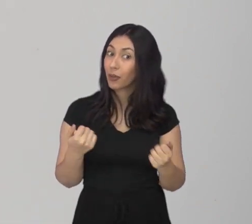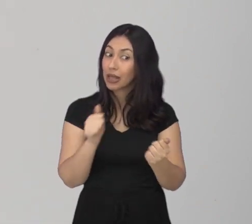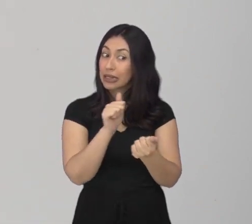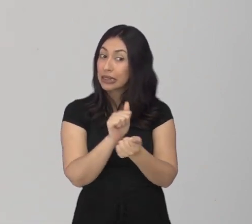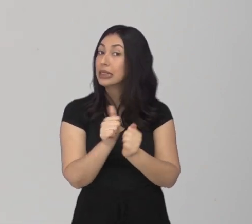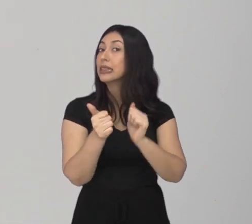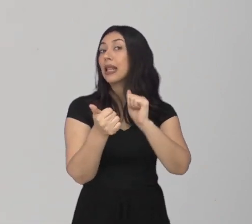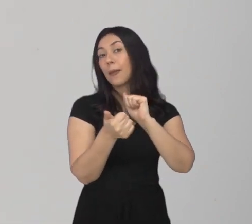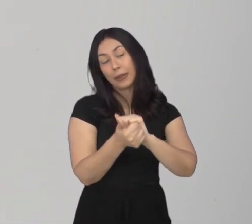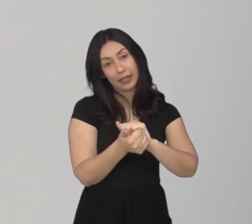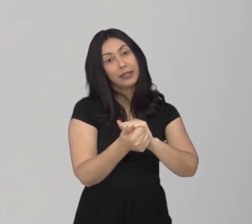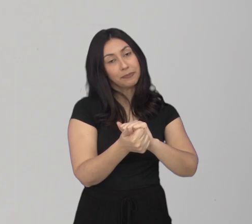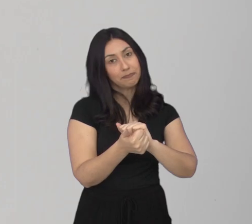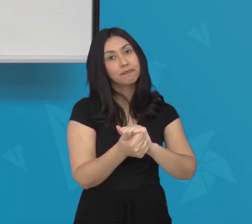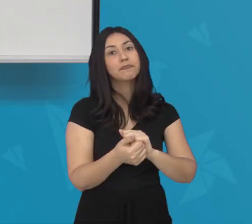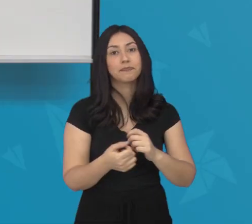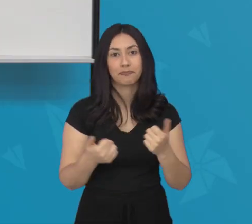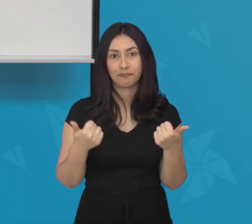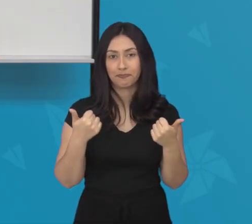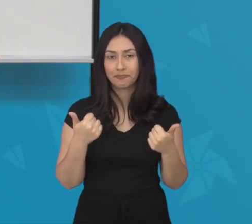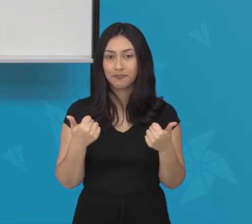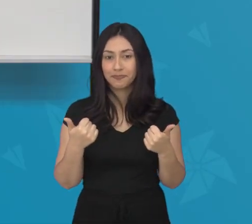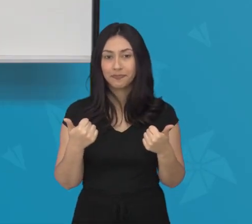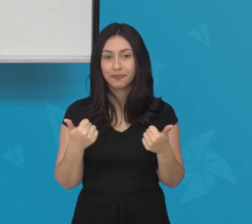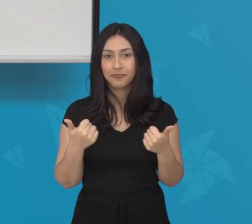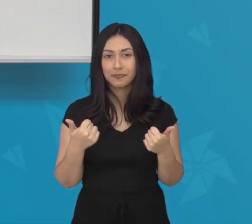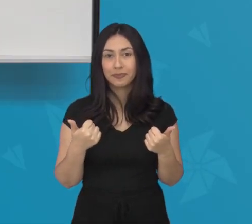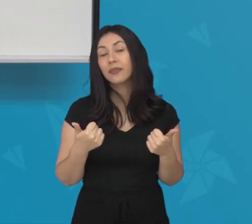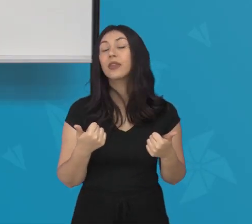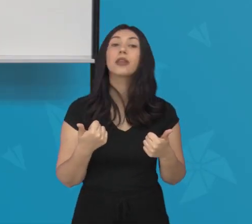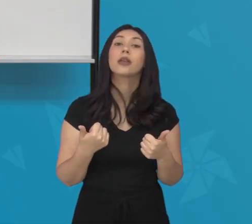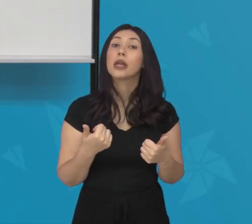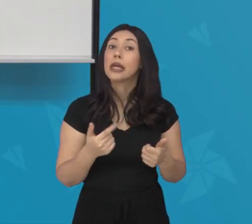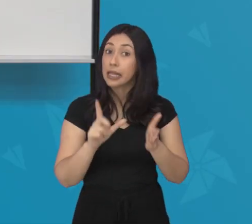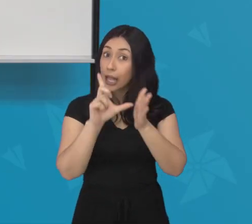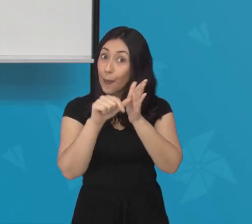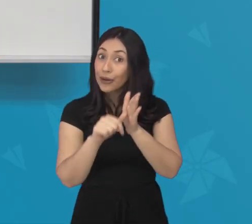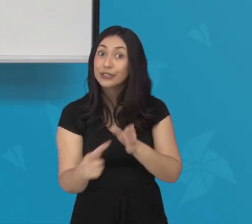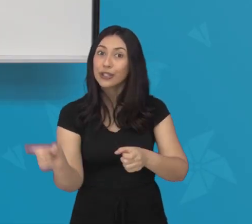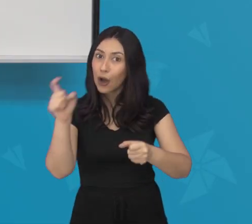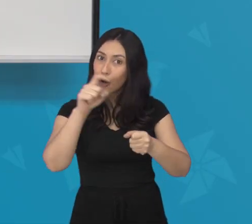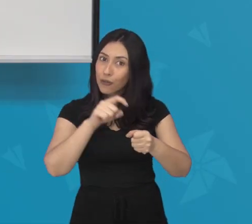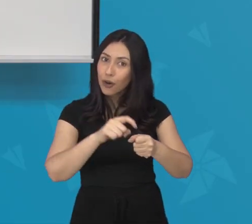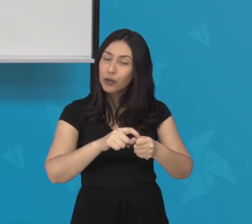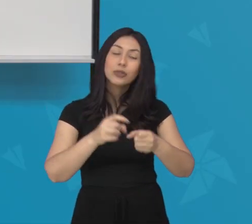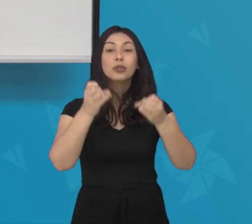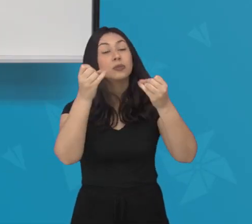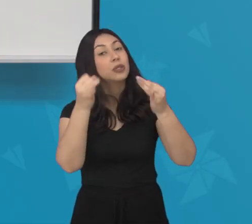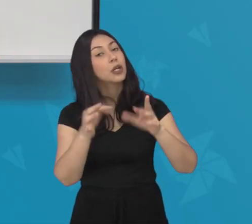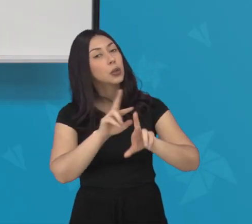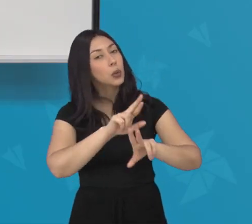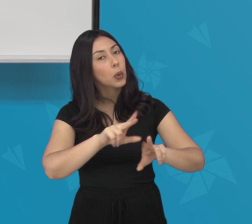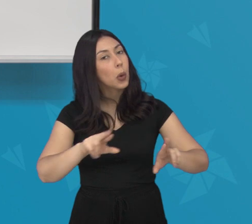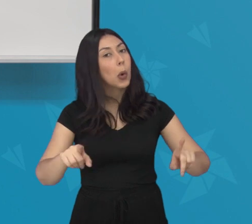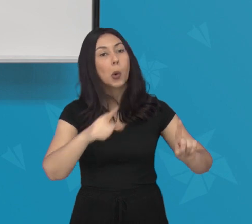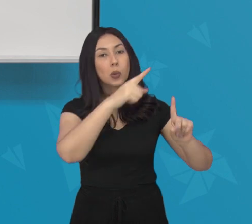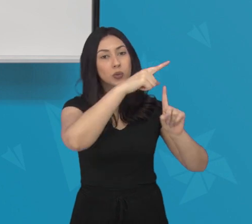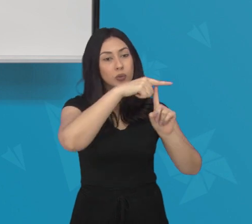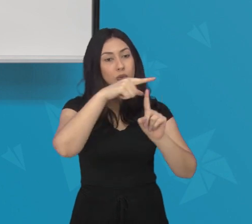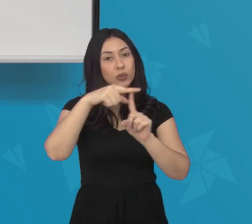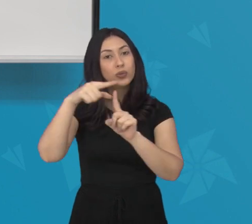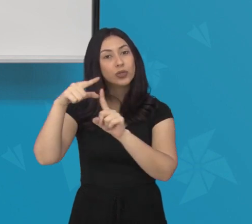situação. Não é tão simples como essa. Beleza? Eu já volto no próximo quadro falando das outras